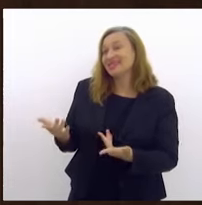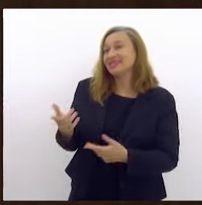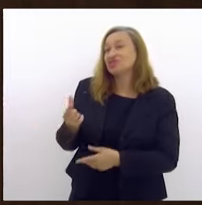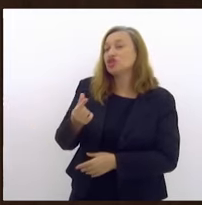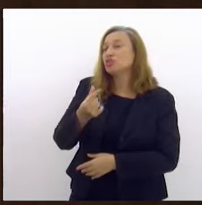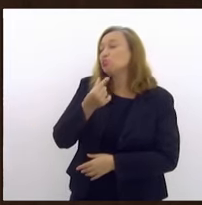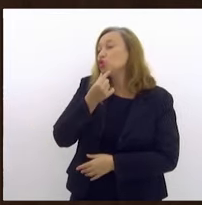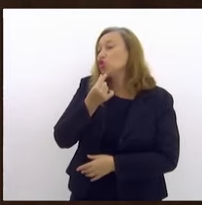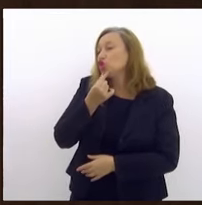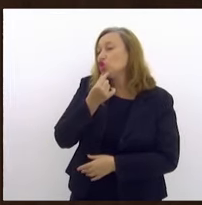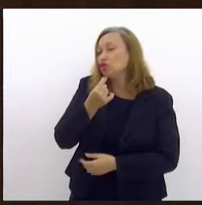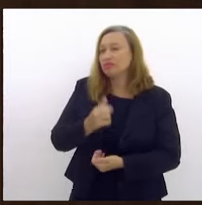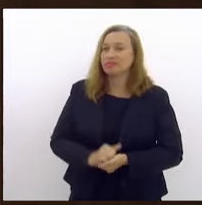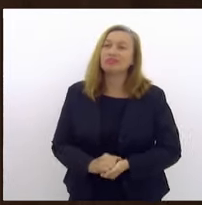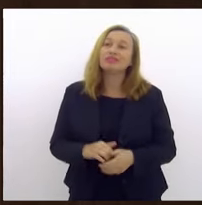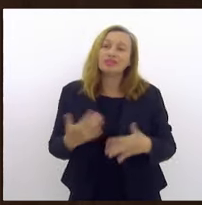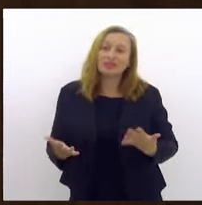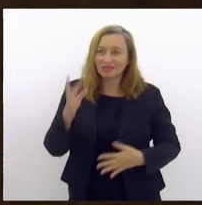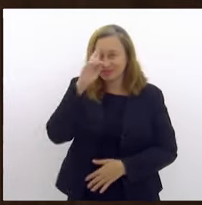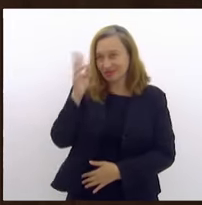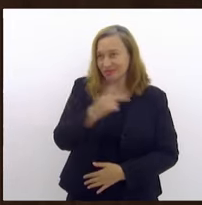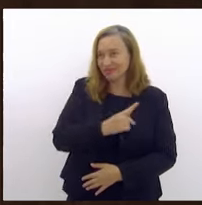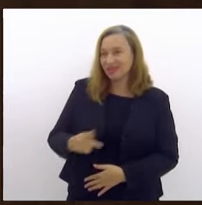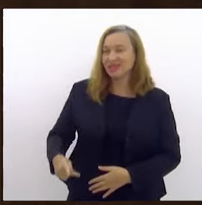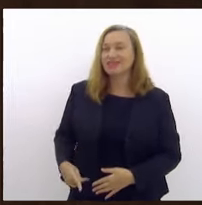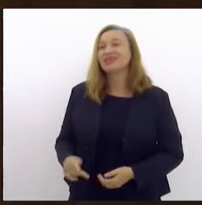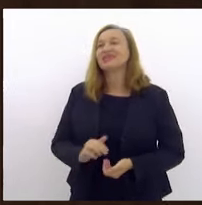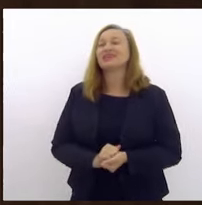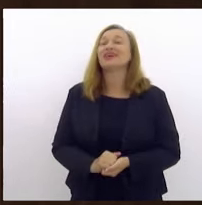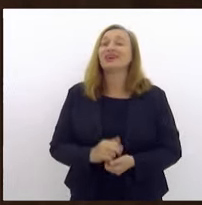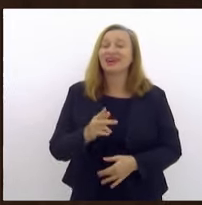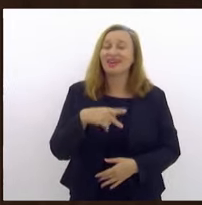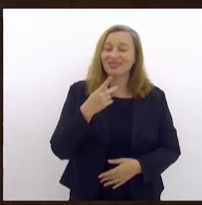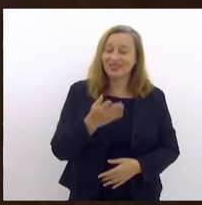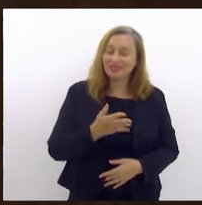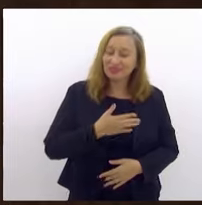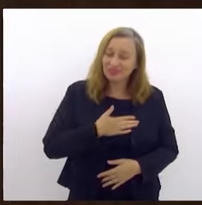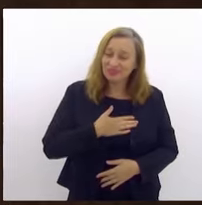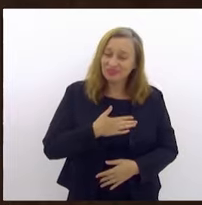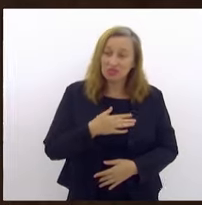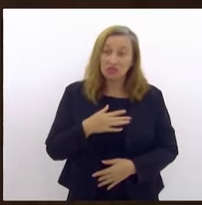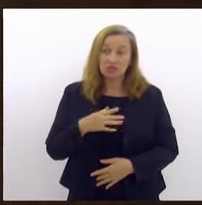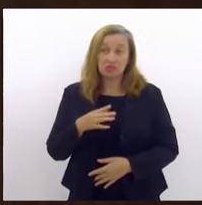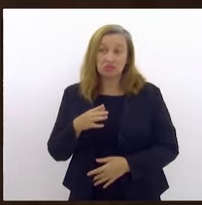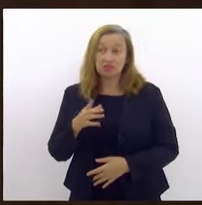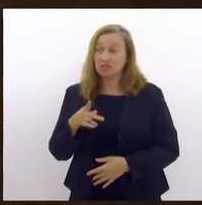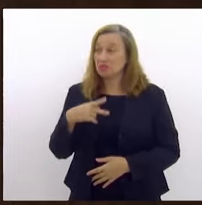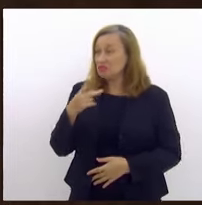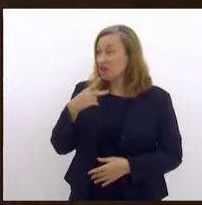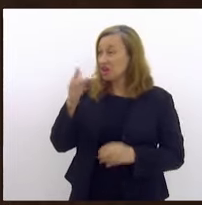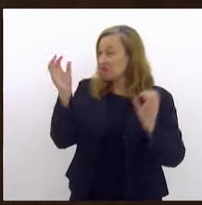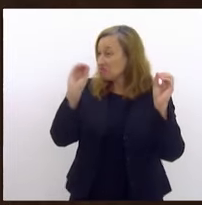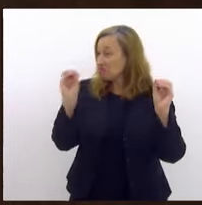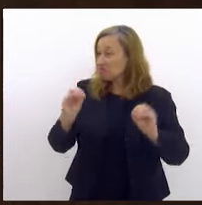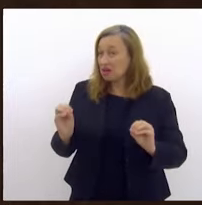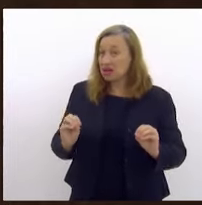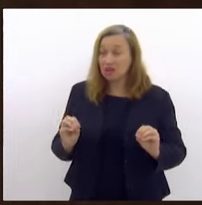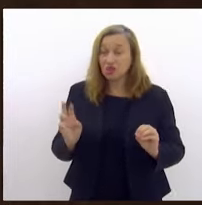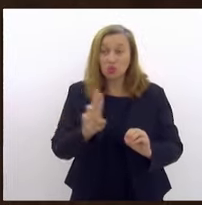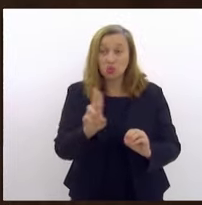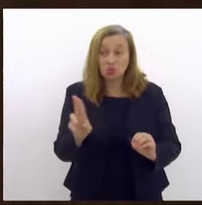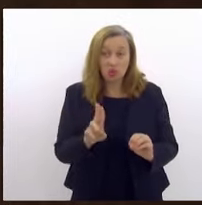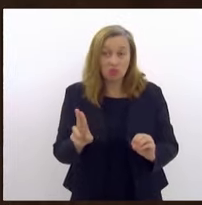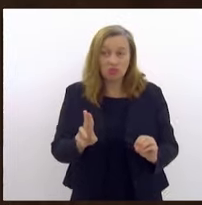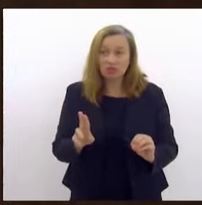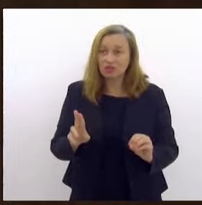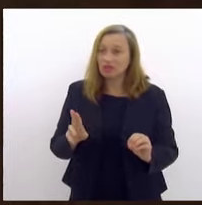Garotinho. E aí, presidente? Fica aqui então uma explanação. Não citei ninguém, não dei direito de resposta a ninguém.